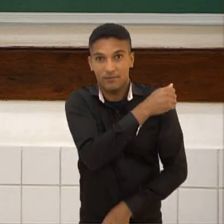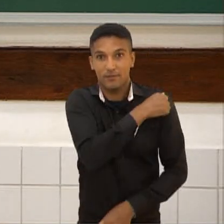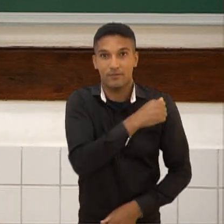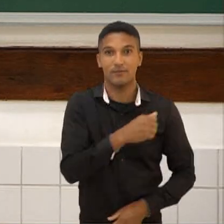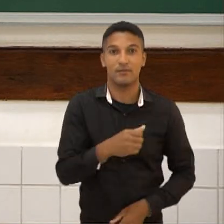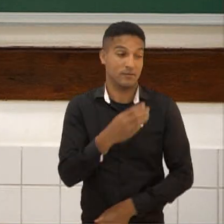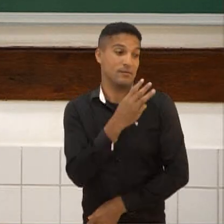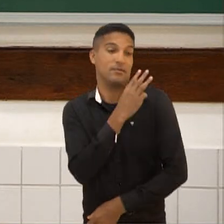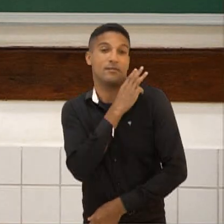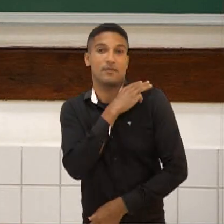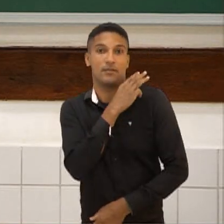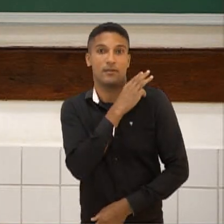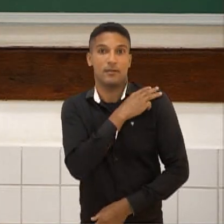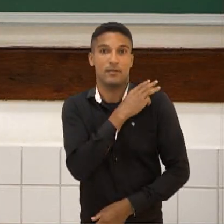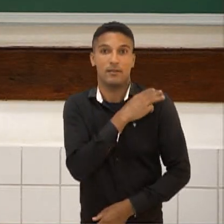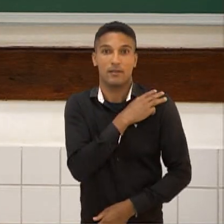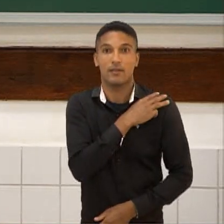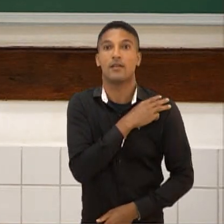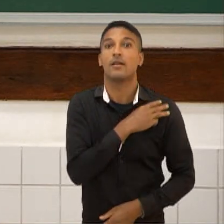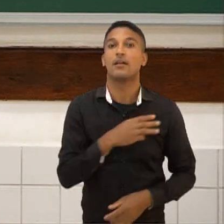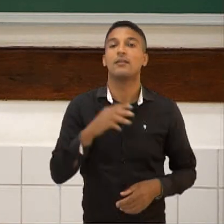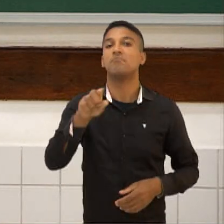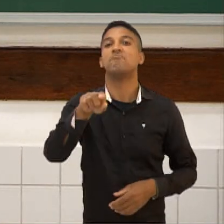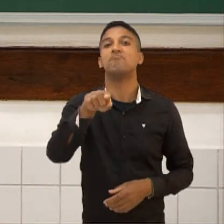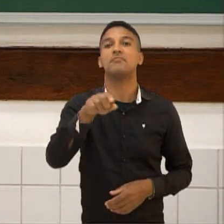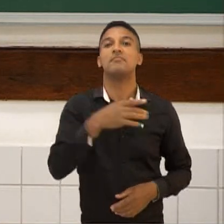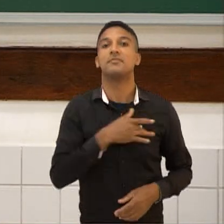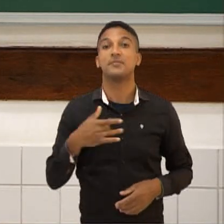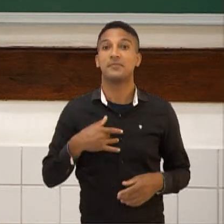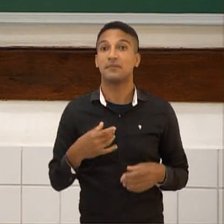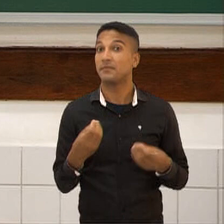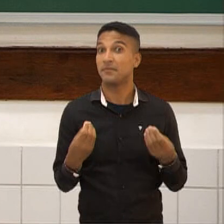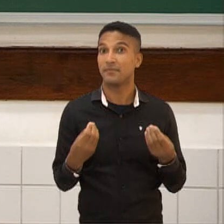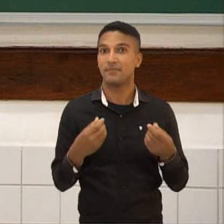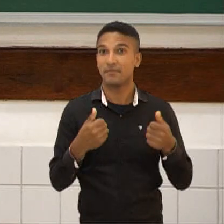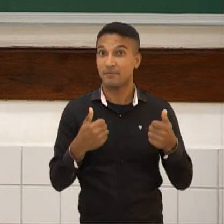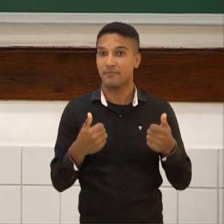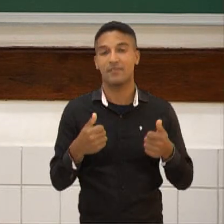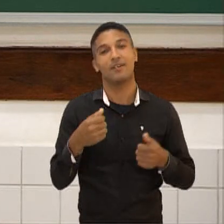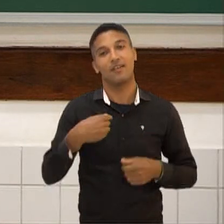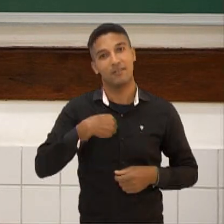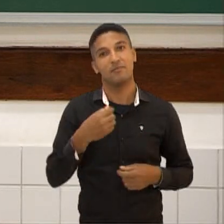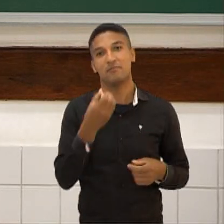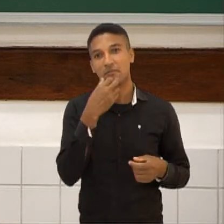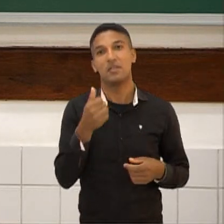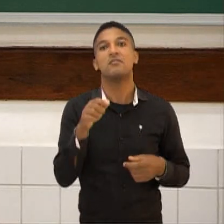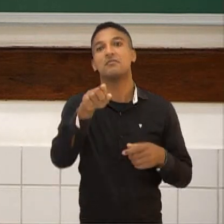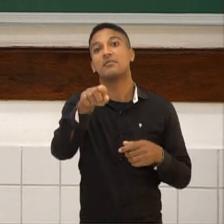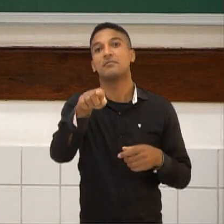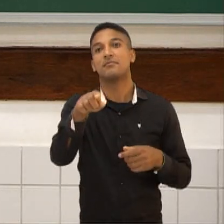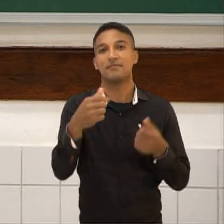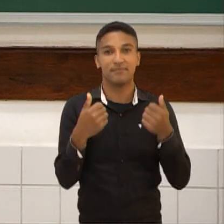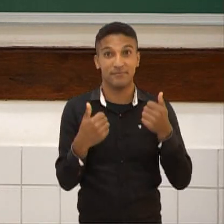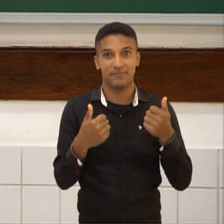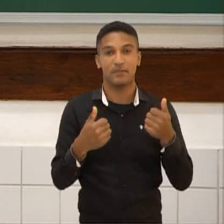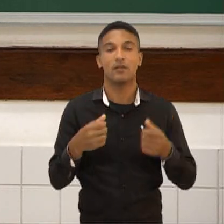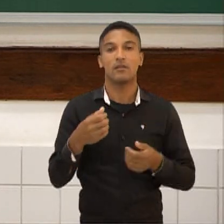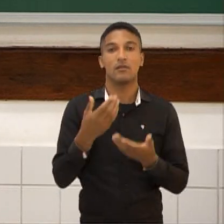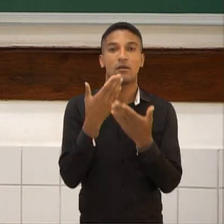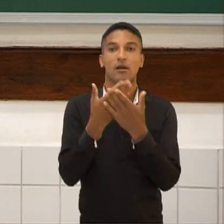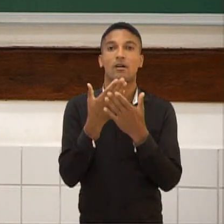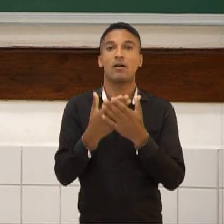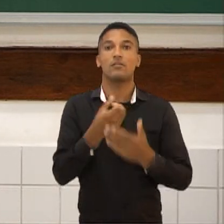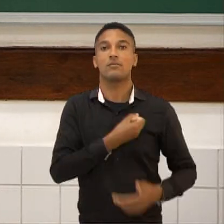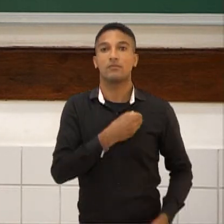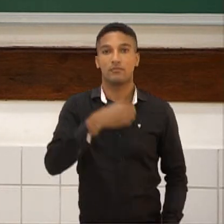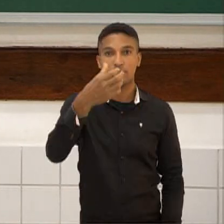estudiantes de la tercera serie de la enseñanza media, ¿cómo están? Yo estoy bien y vamos a iniciar nuestra clase de número